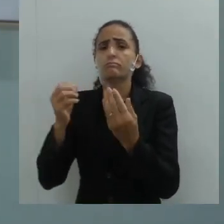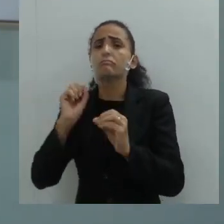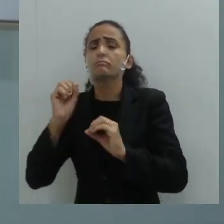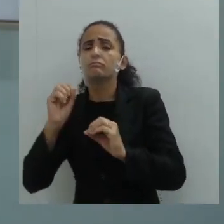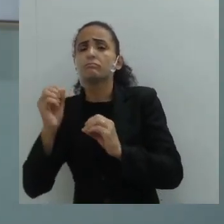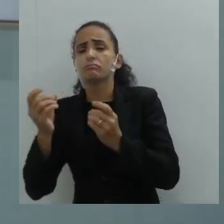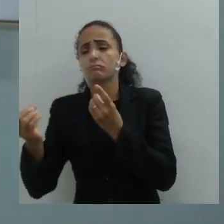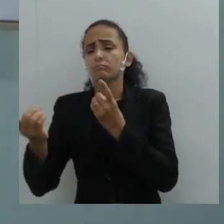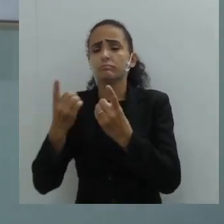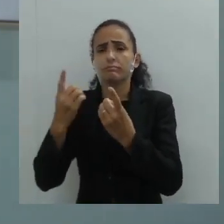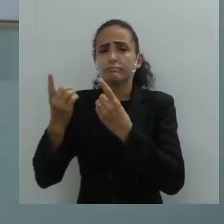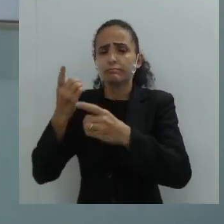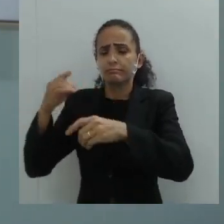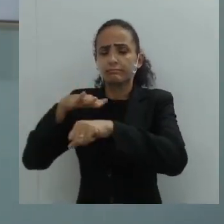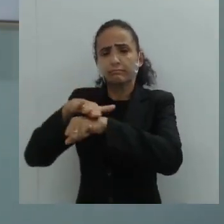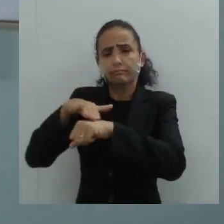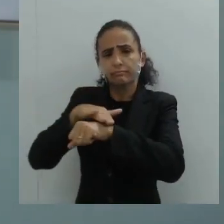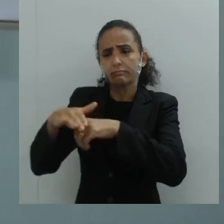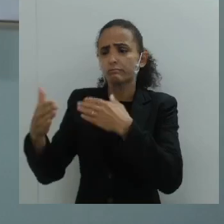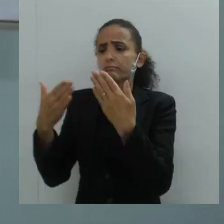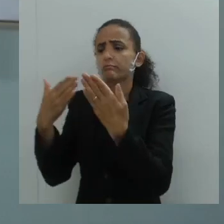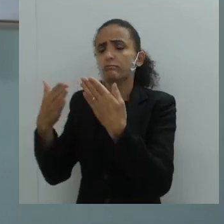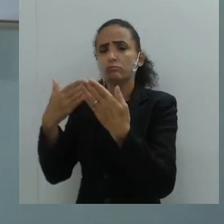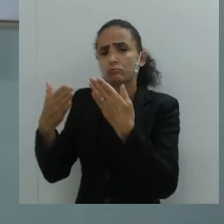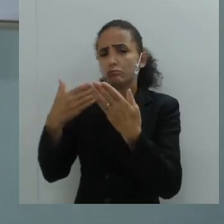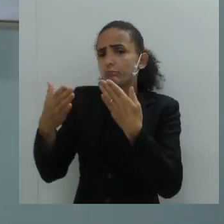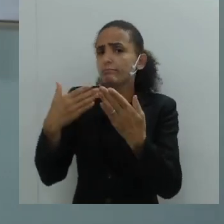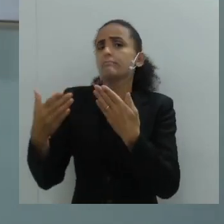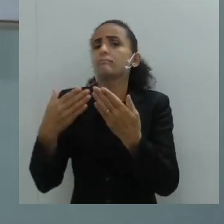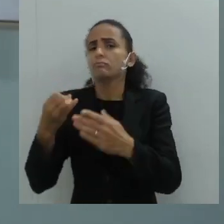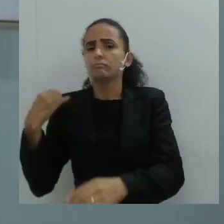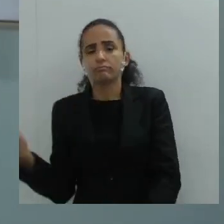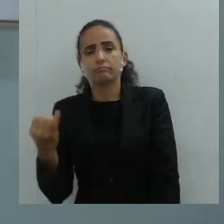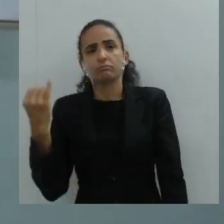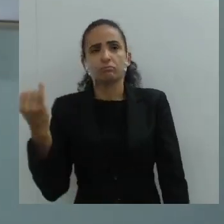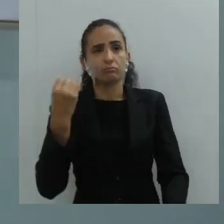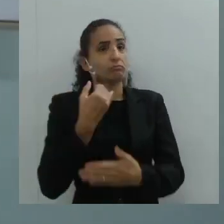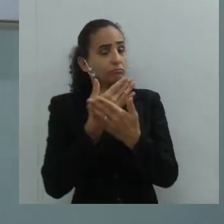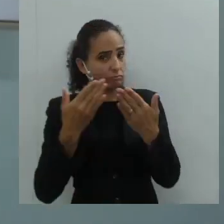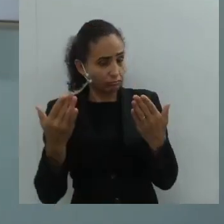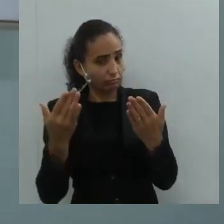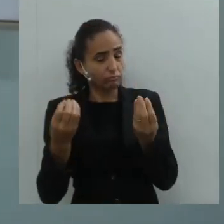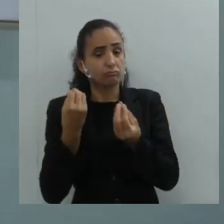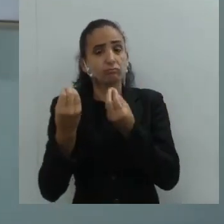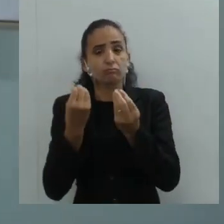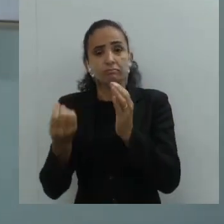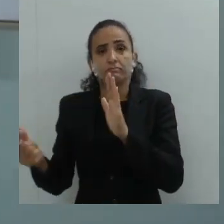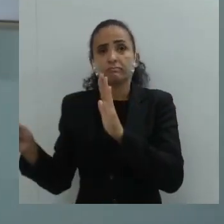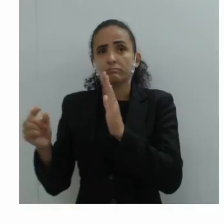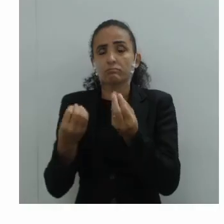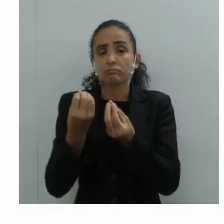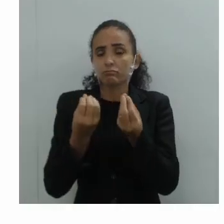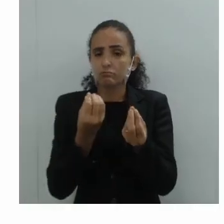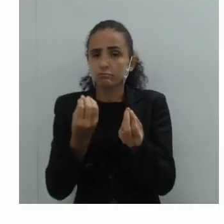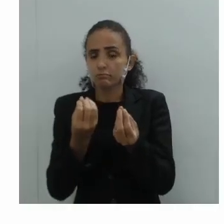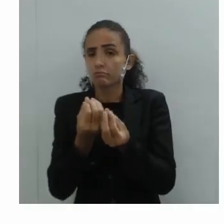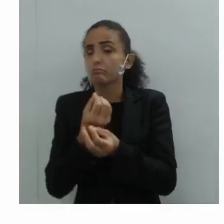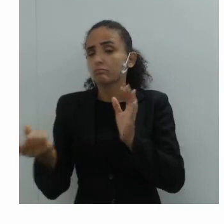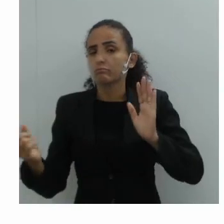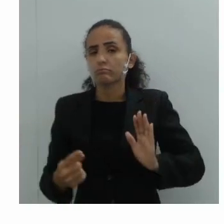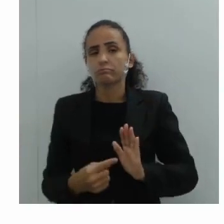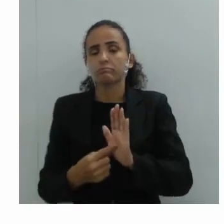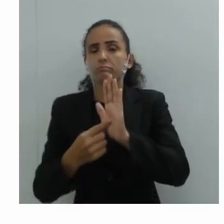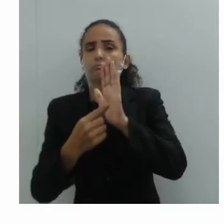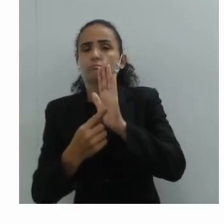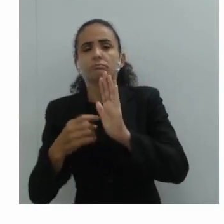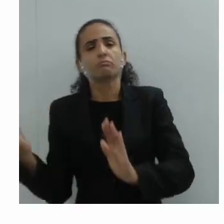discussão sadia com seus colegas sobre um determinado ponto. É importantíssimo. Na tela, trago